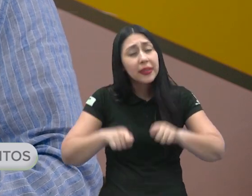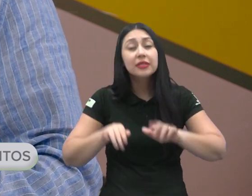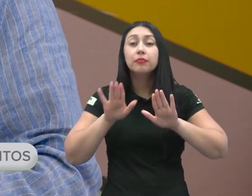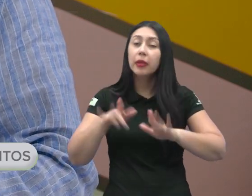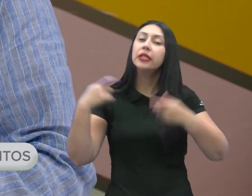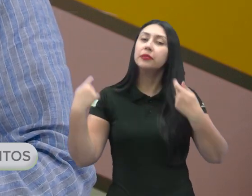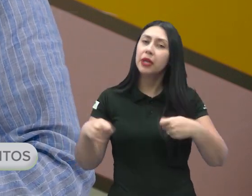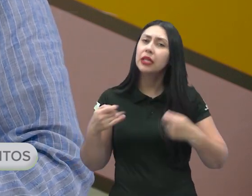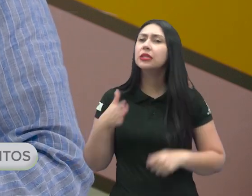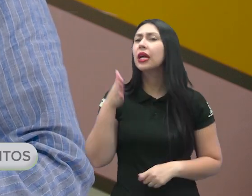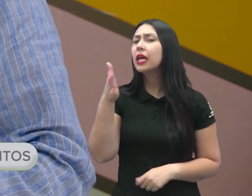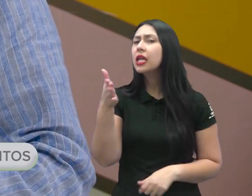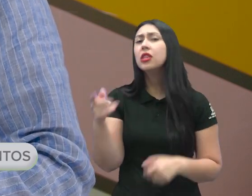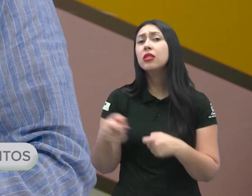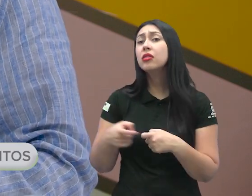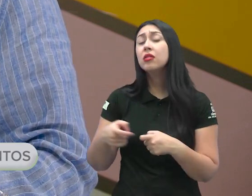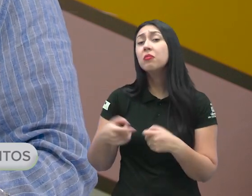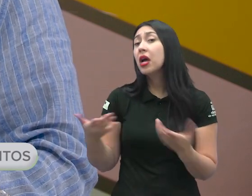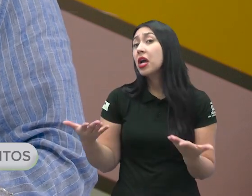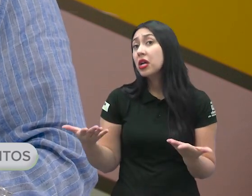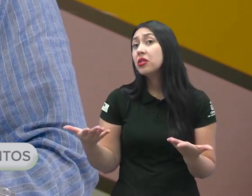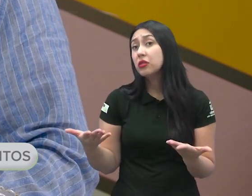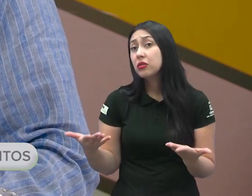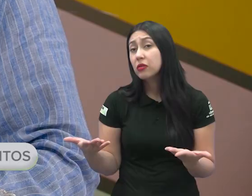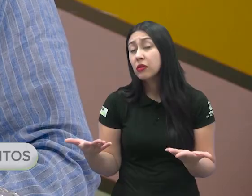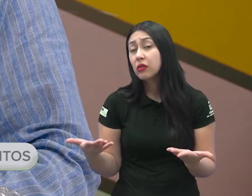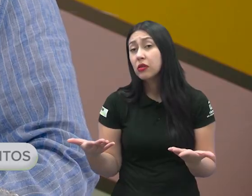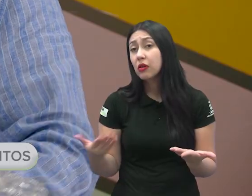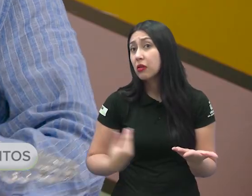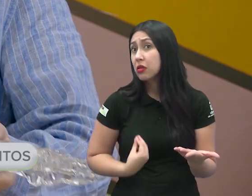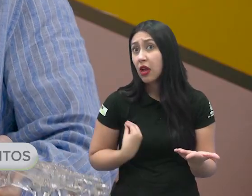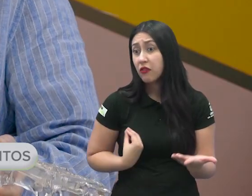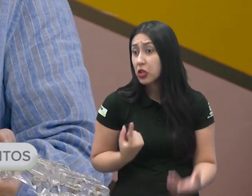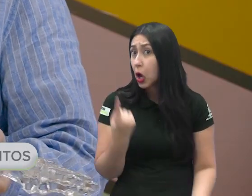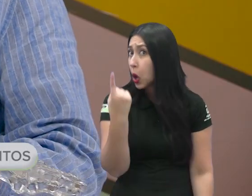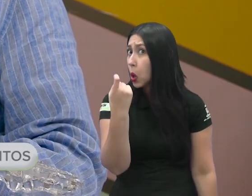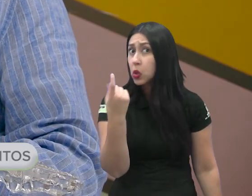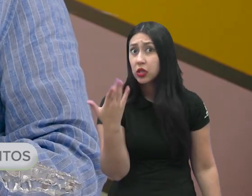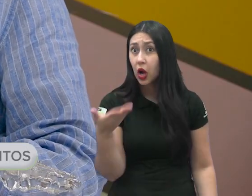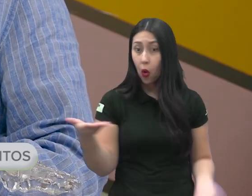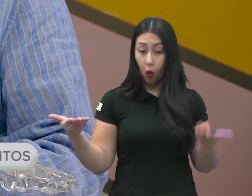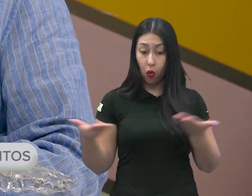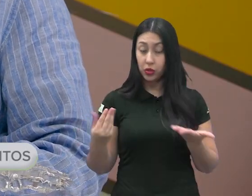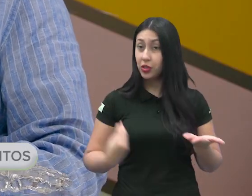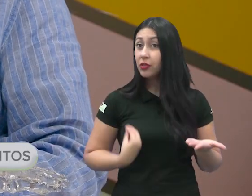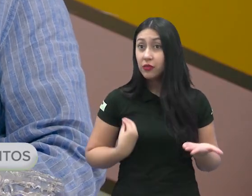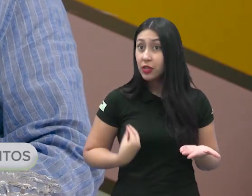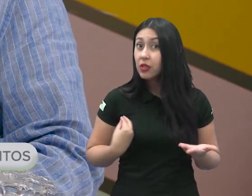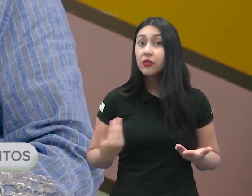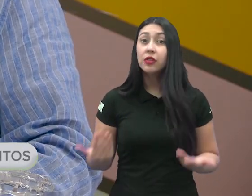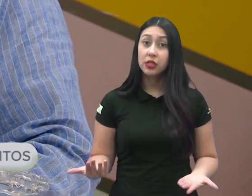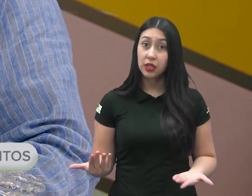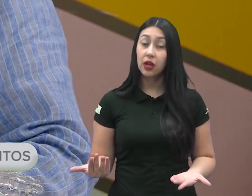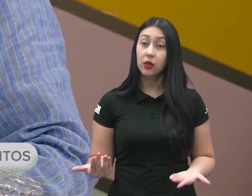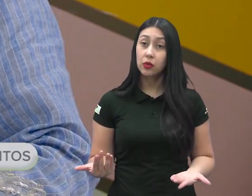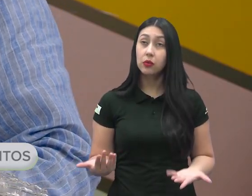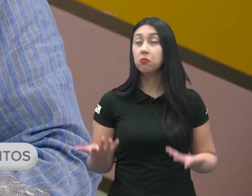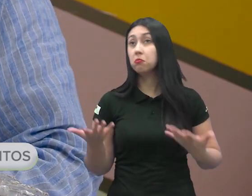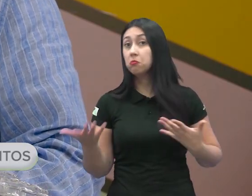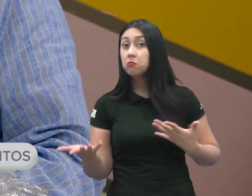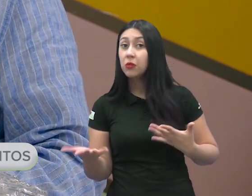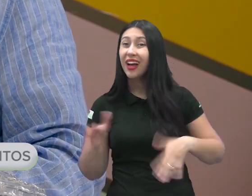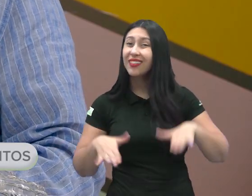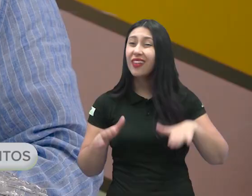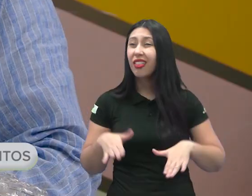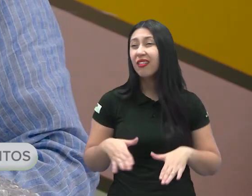Sim, orientação. Senão não vai. E a vida é uma só, nós estamos vivendo hoje. Sim. Né? E você vai